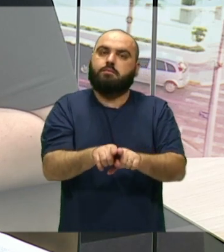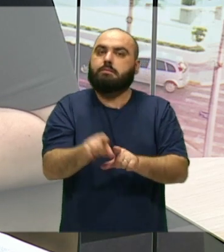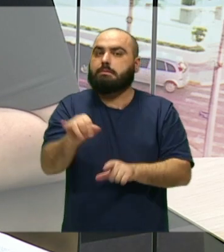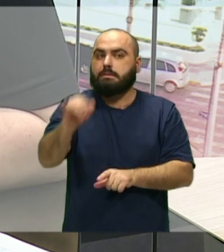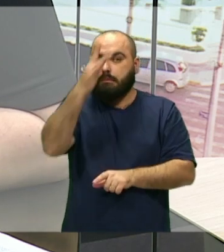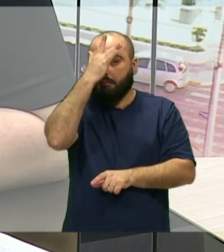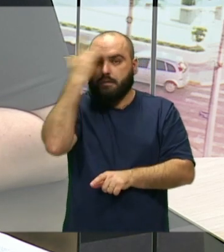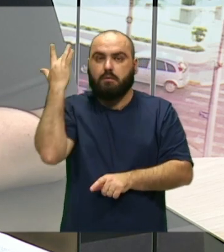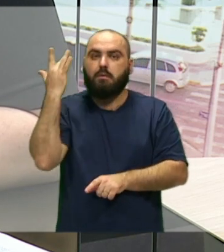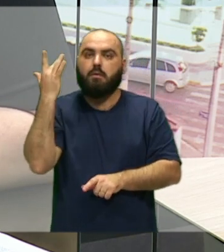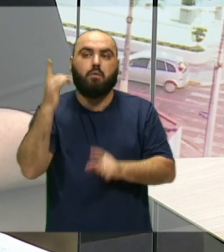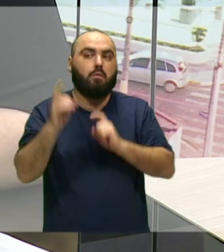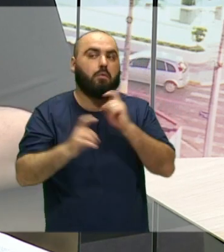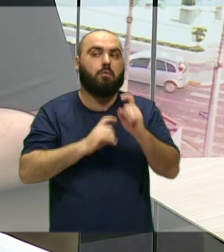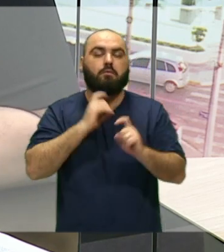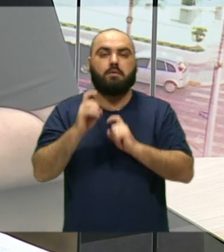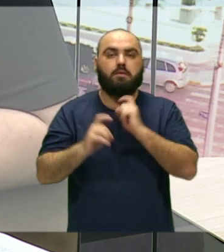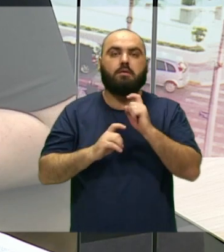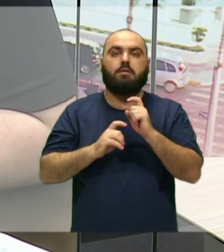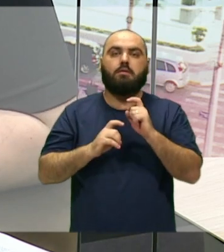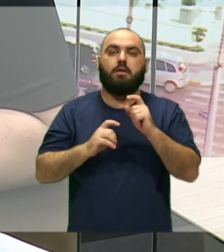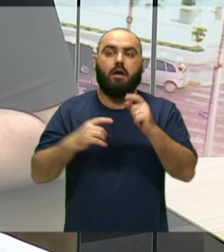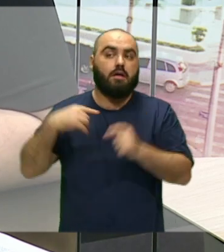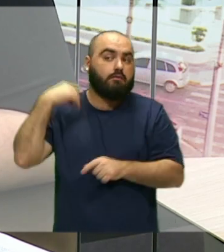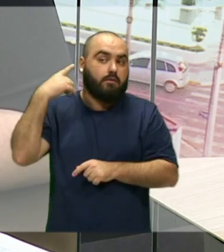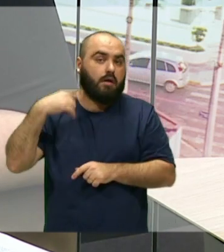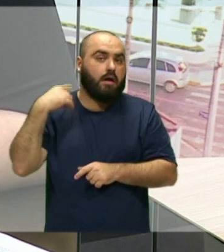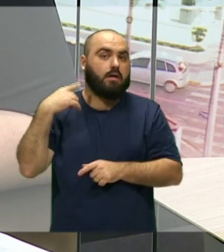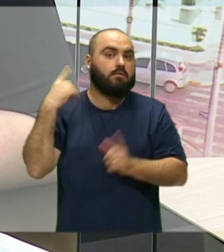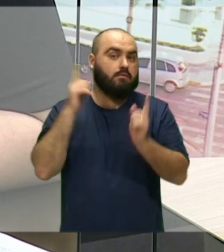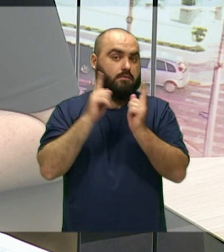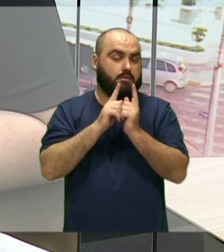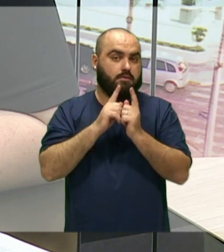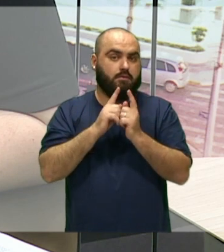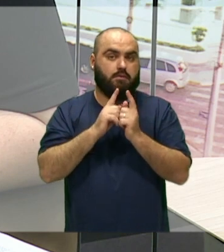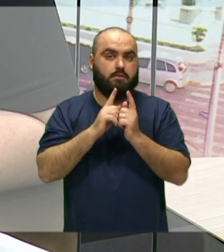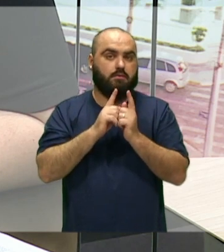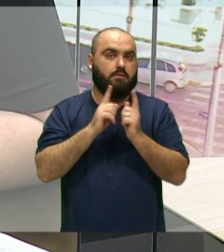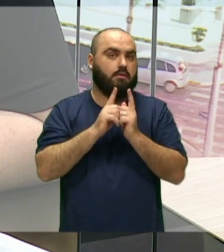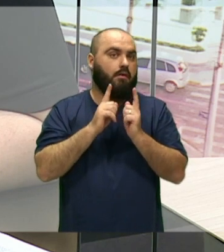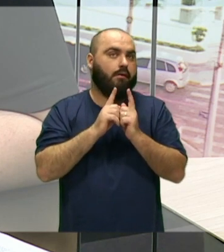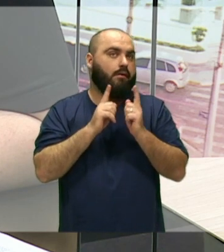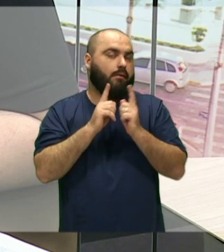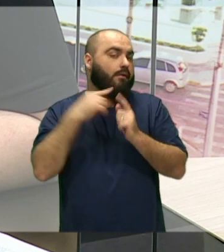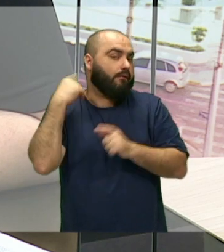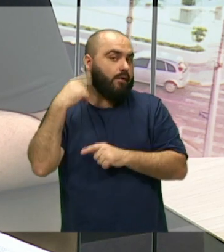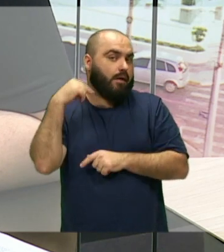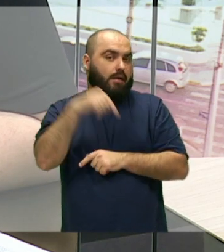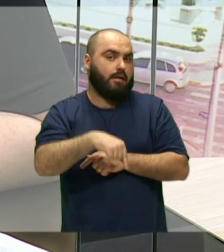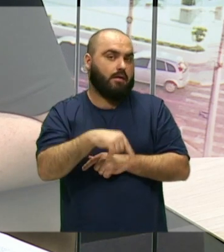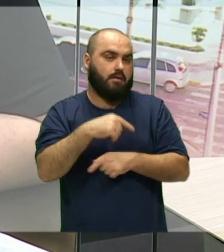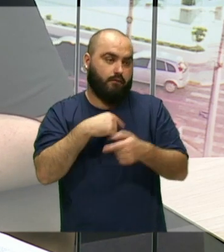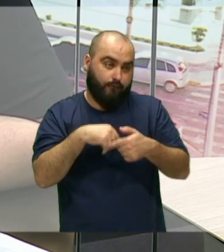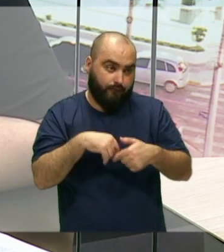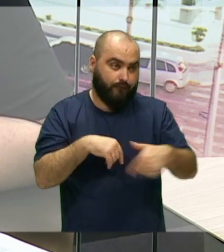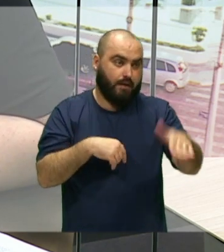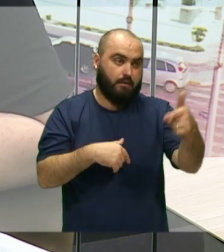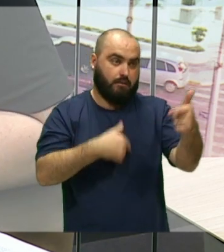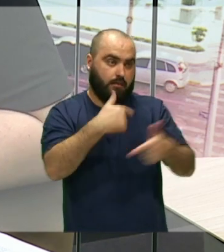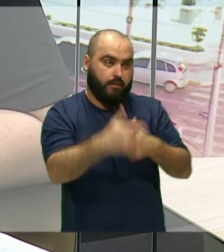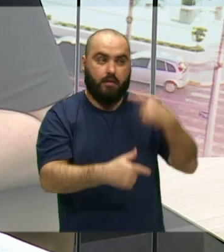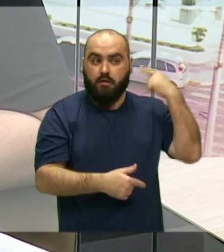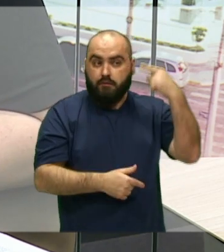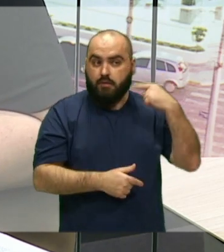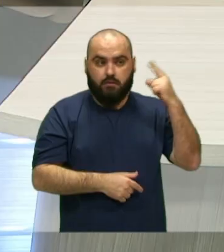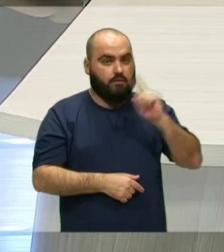tem alguma dúvida a gente o o advogado que atende ele não não eh faz o serviço de advogado